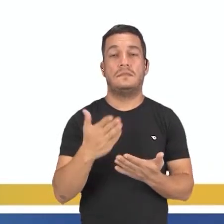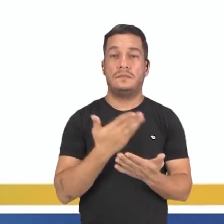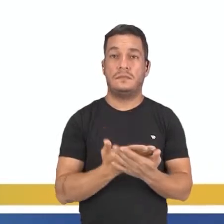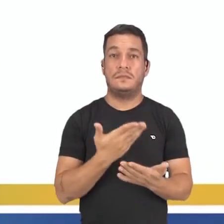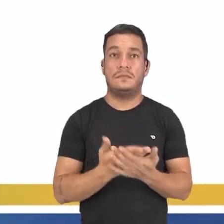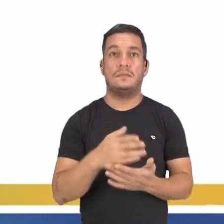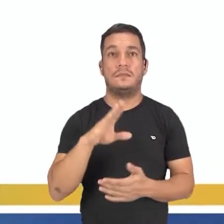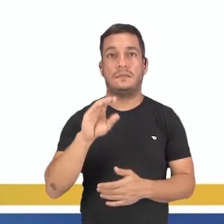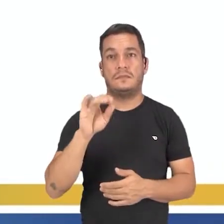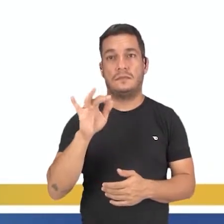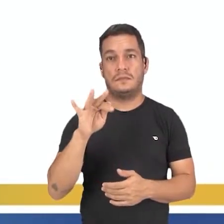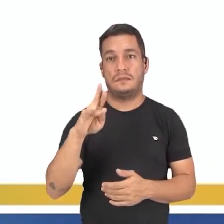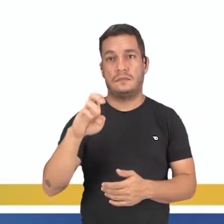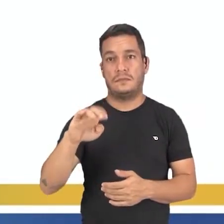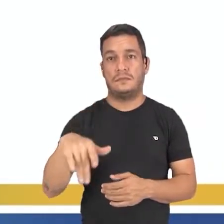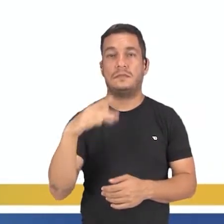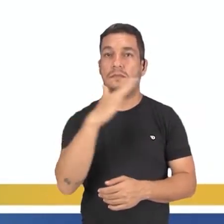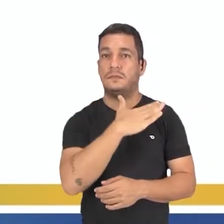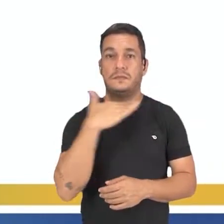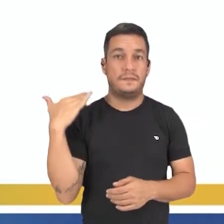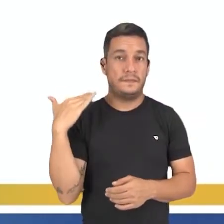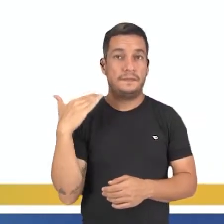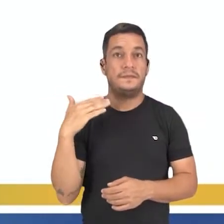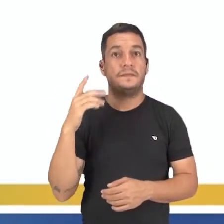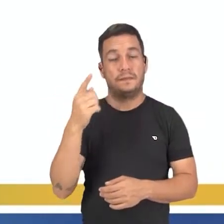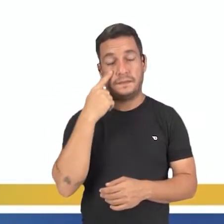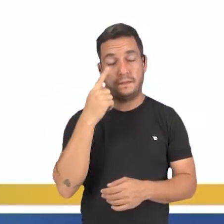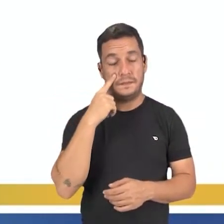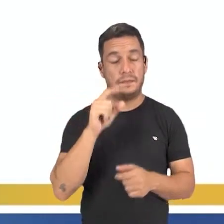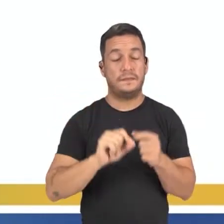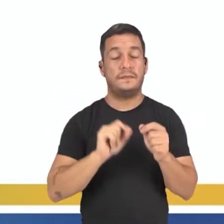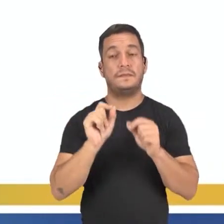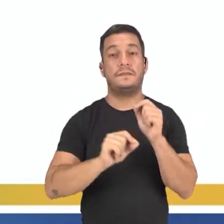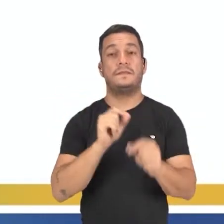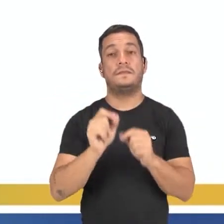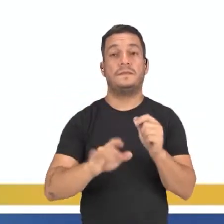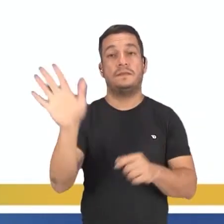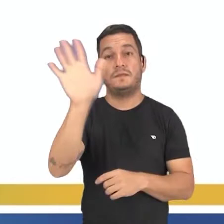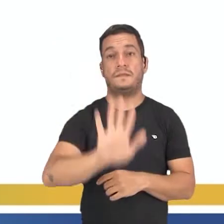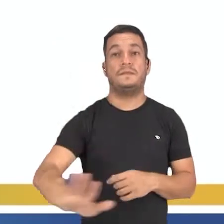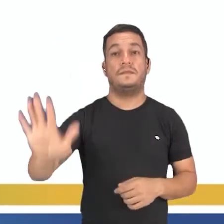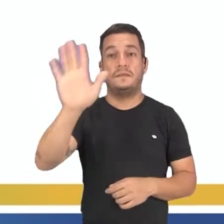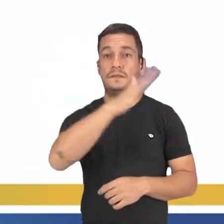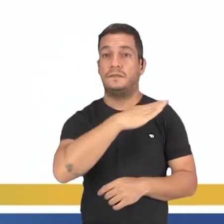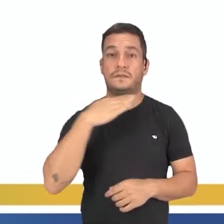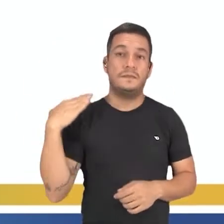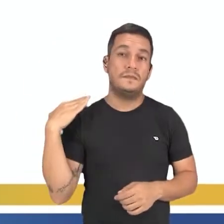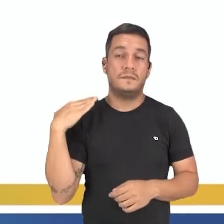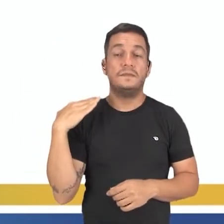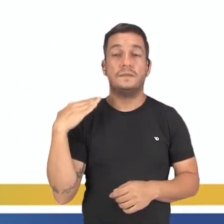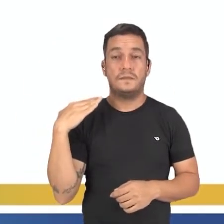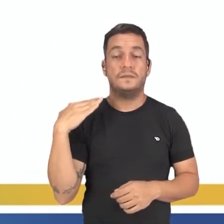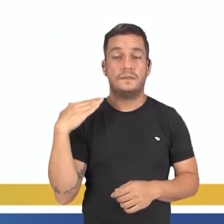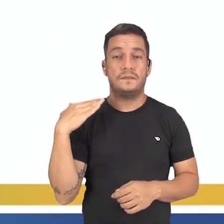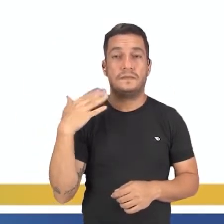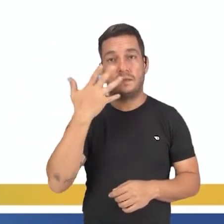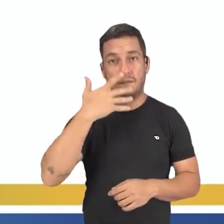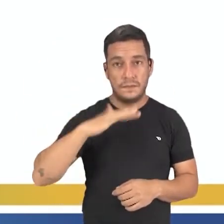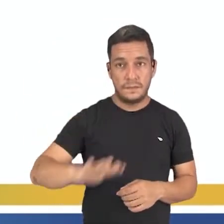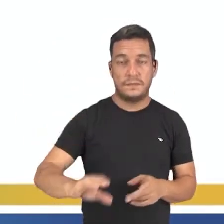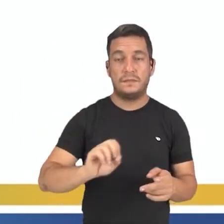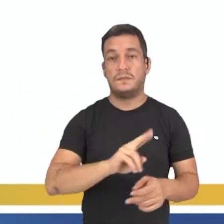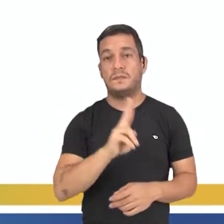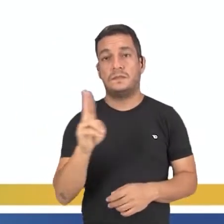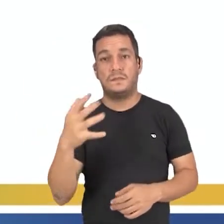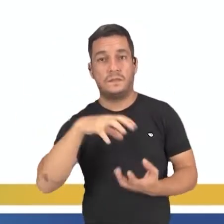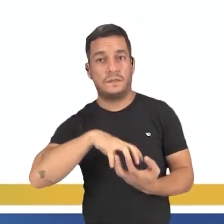aula. Coeficiente de mortalidade. Quando a gente quer fazer a mortalidade geral, sem levar em consideração crianças